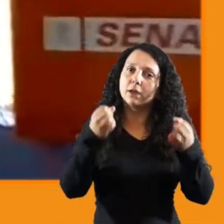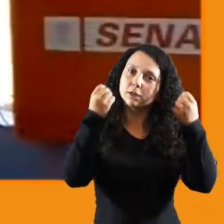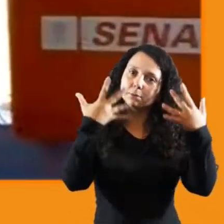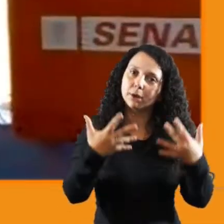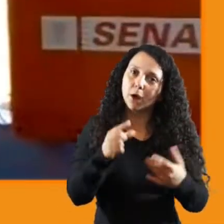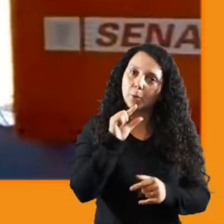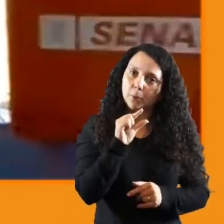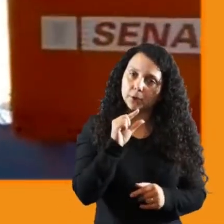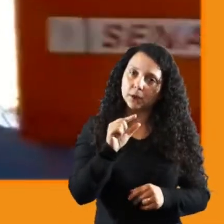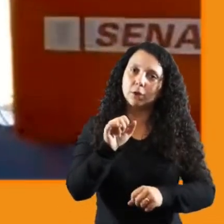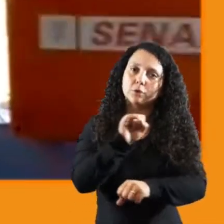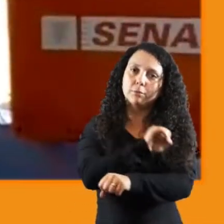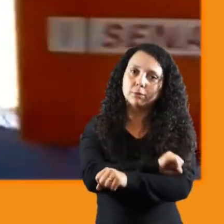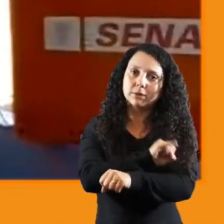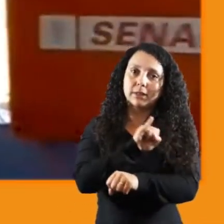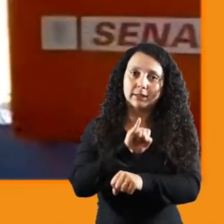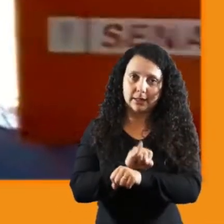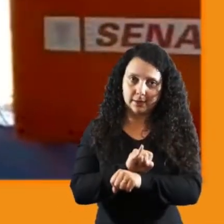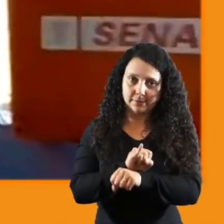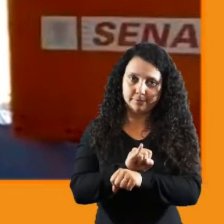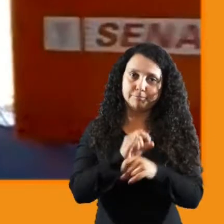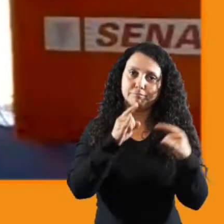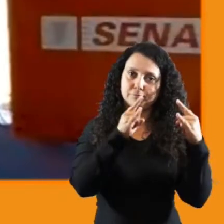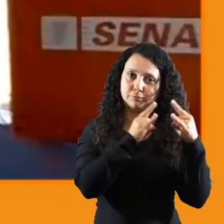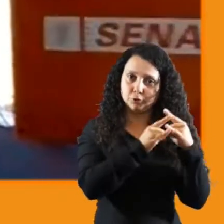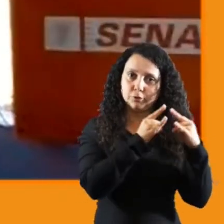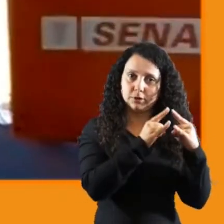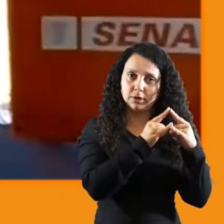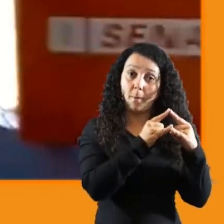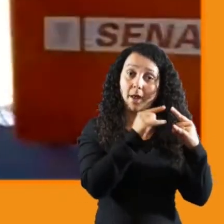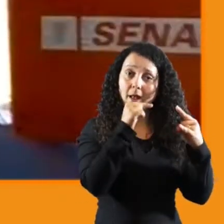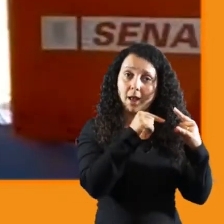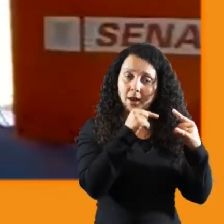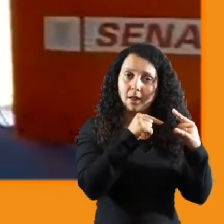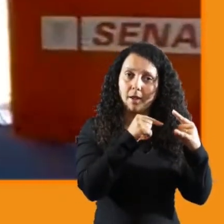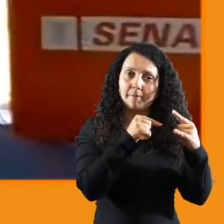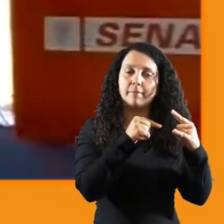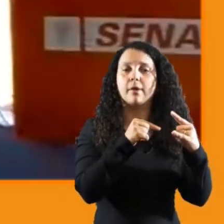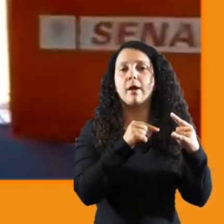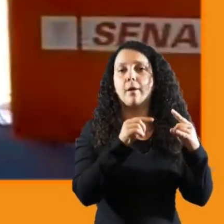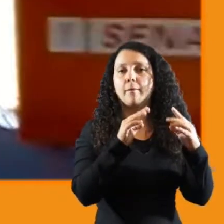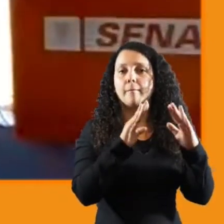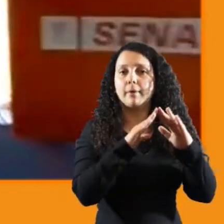a instituição Senai. O Senai ele é uma escola de educação profissional,